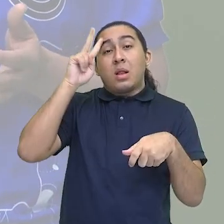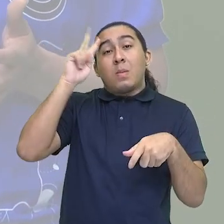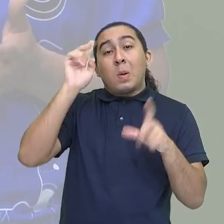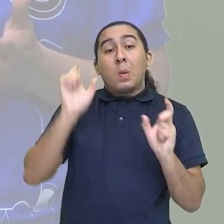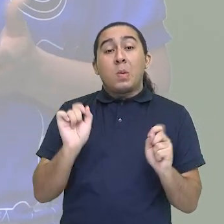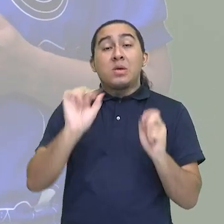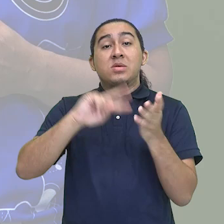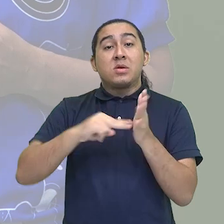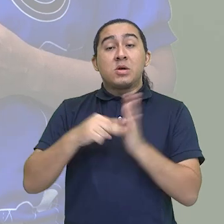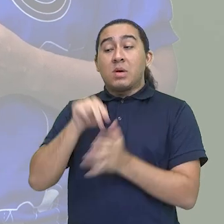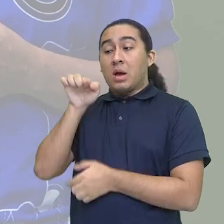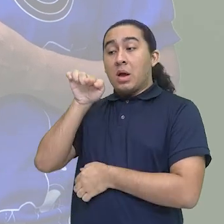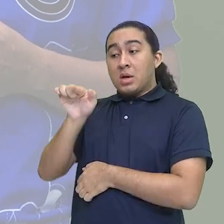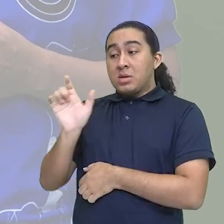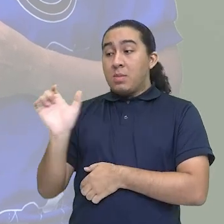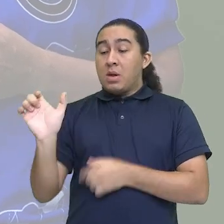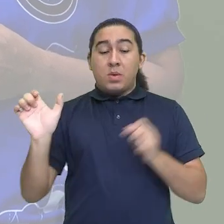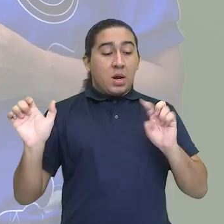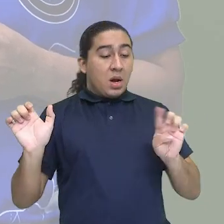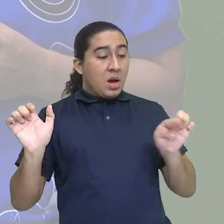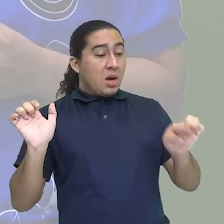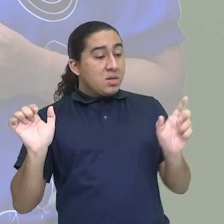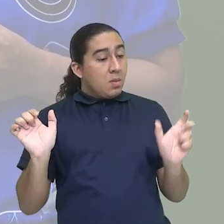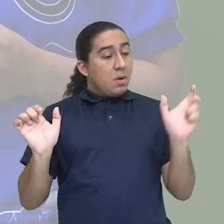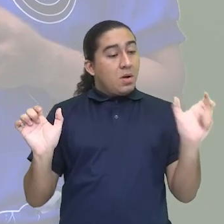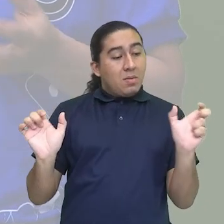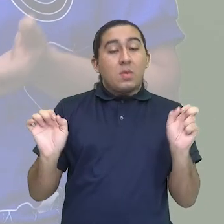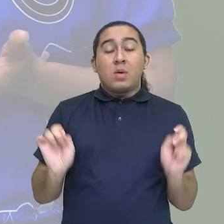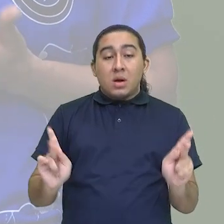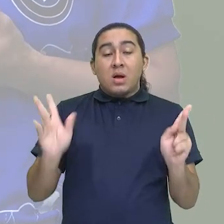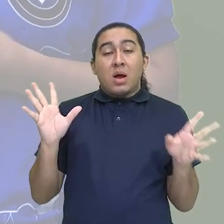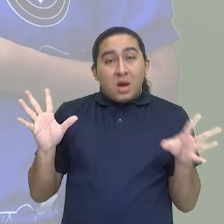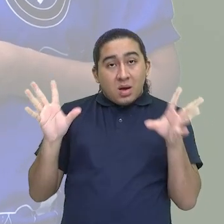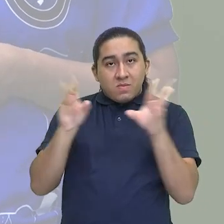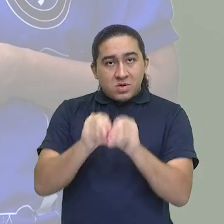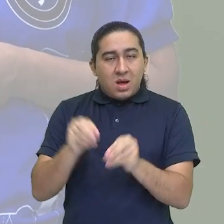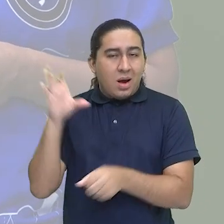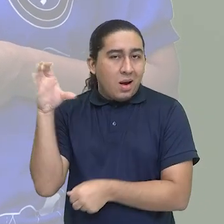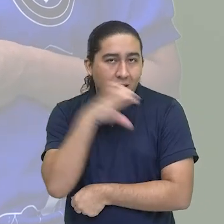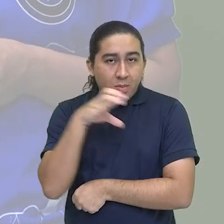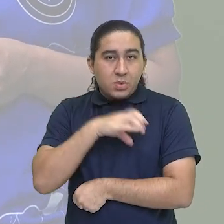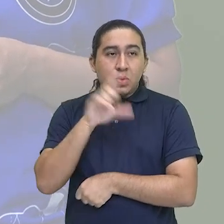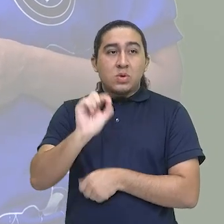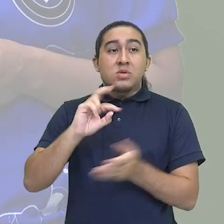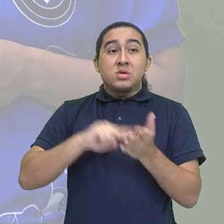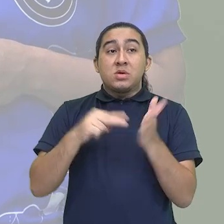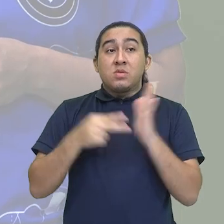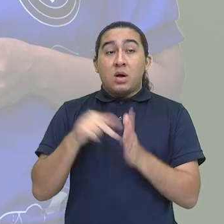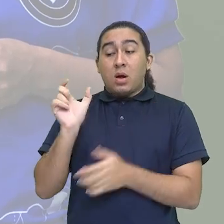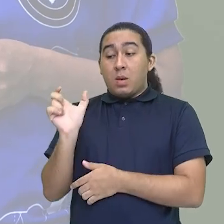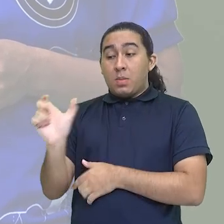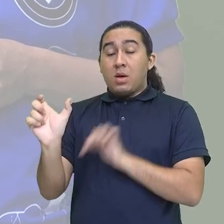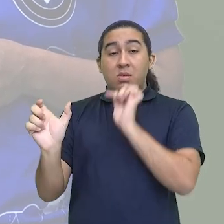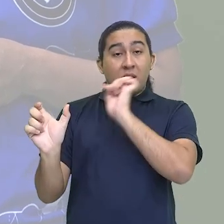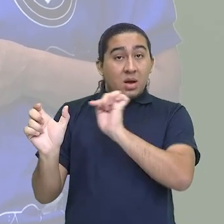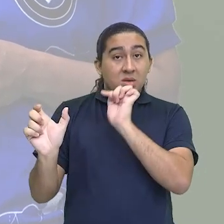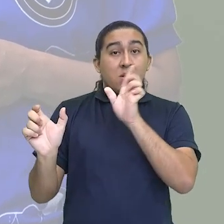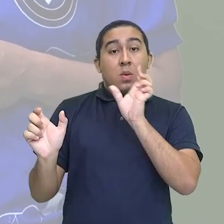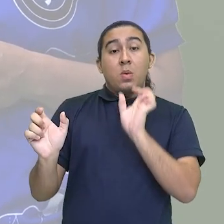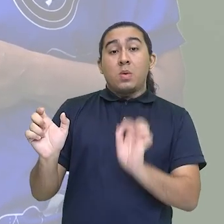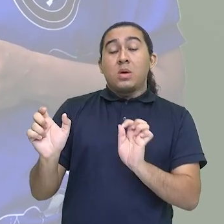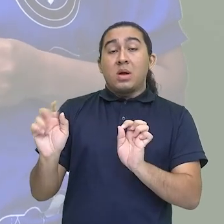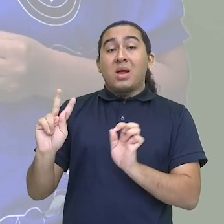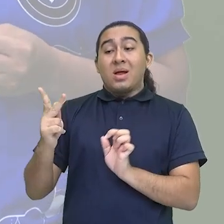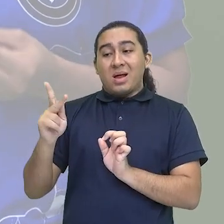seres heterotróficos e autotróficos. Vamos revisar aí rapidamente. Os seres heterotróficos são